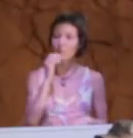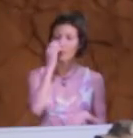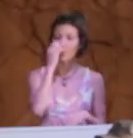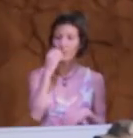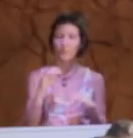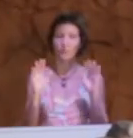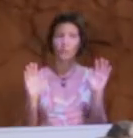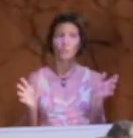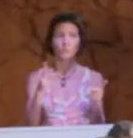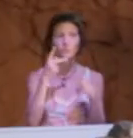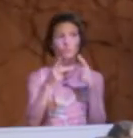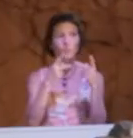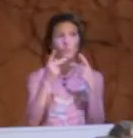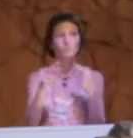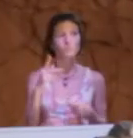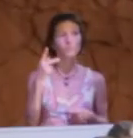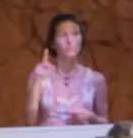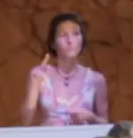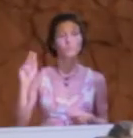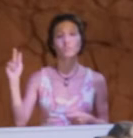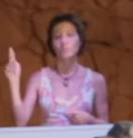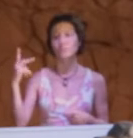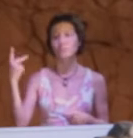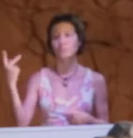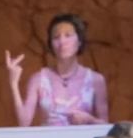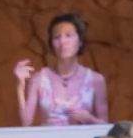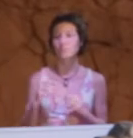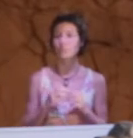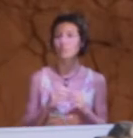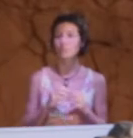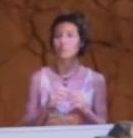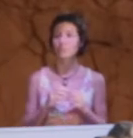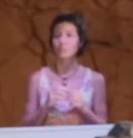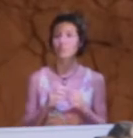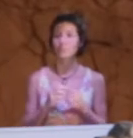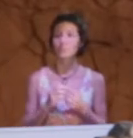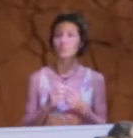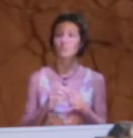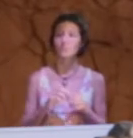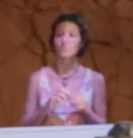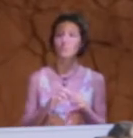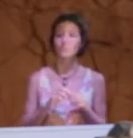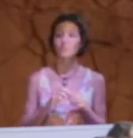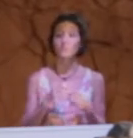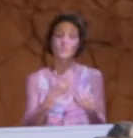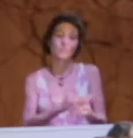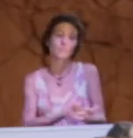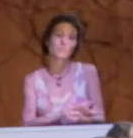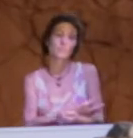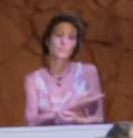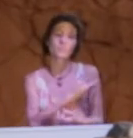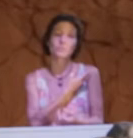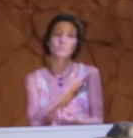história do meu velho pai também. Fico emocionado porque ele agora está no HGP em Palmas e estamos despedindo dele